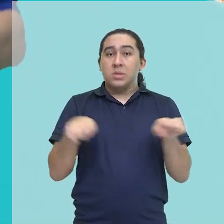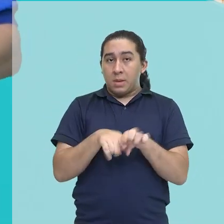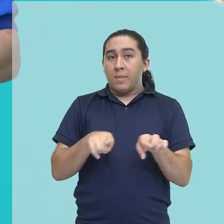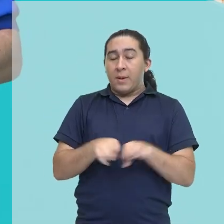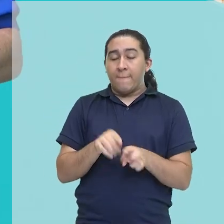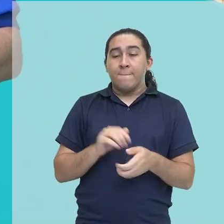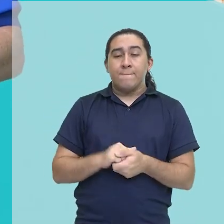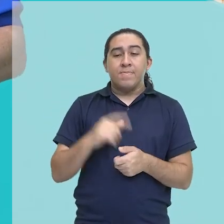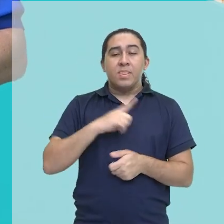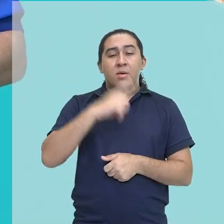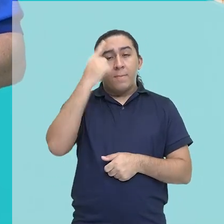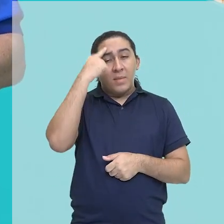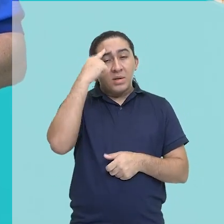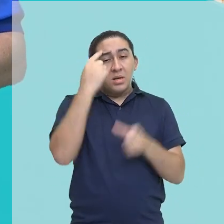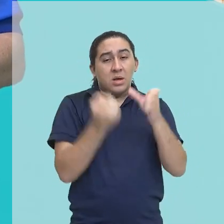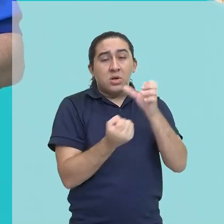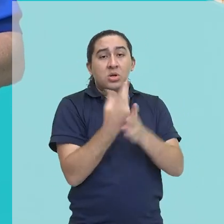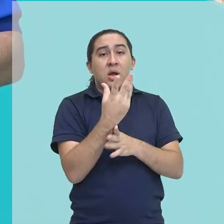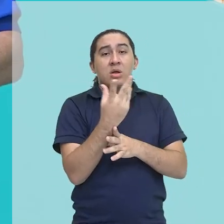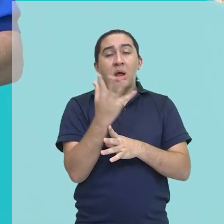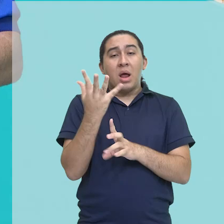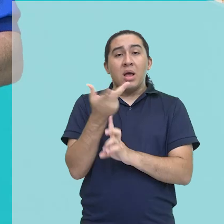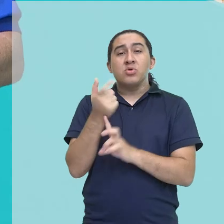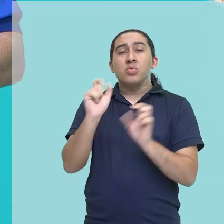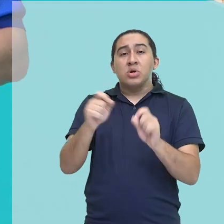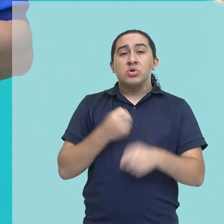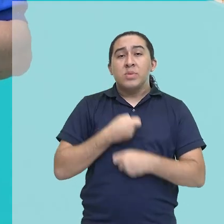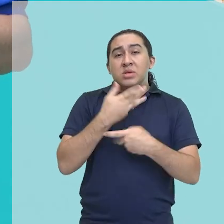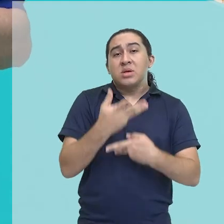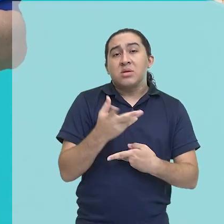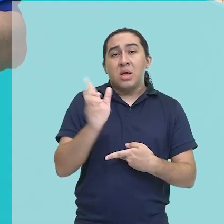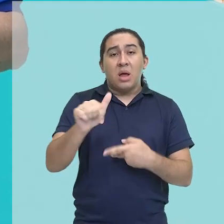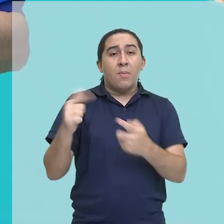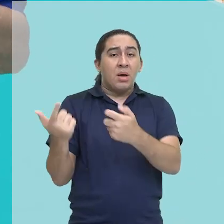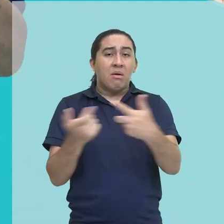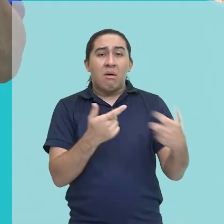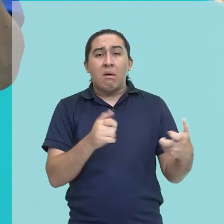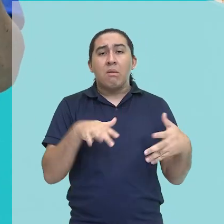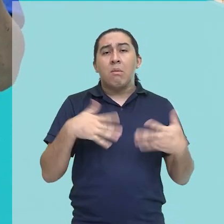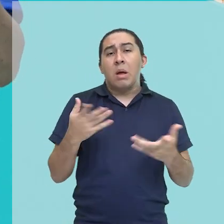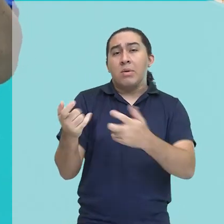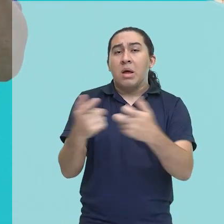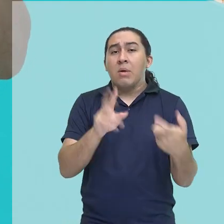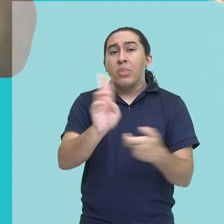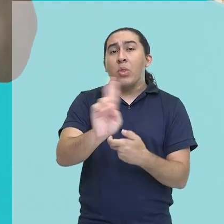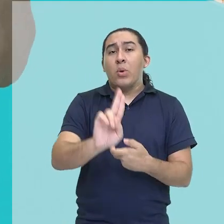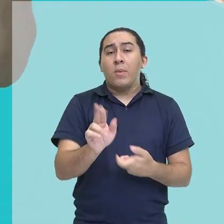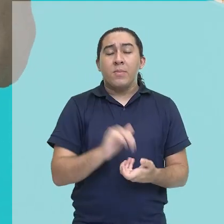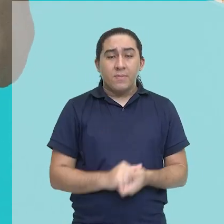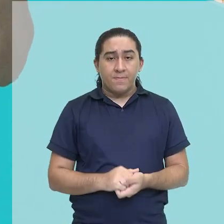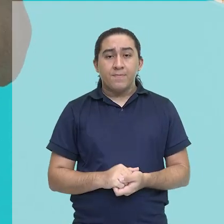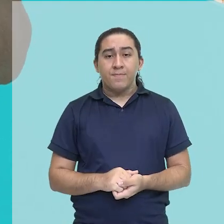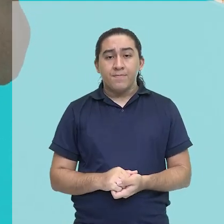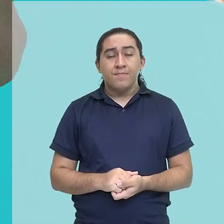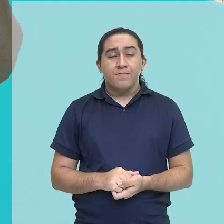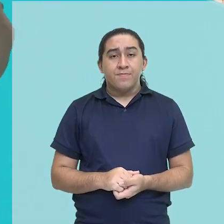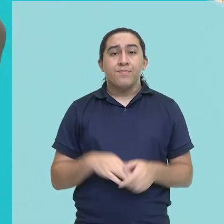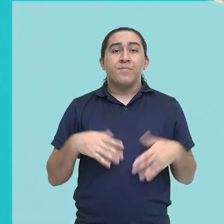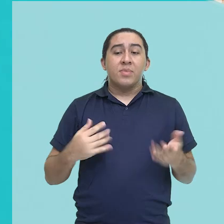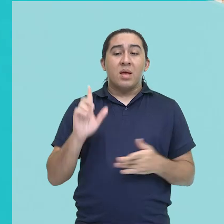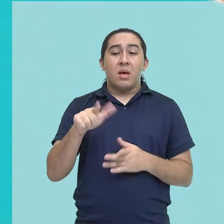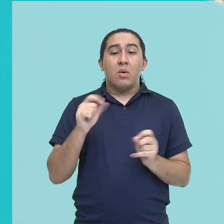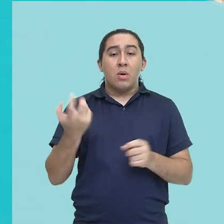naquele momento, né, que ele está criando a obra de arte. O que ele está expressando é uma guerra? Qual era essa guerra? Que nós